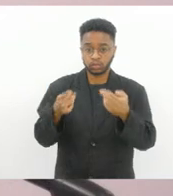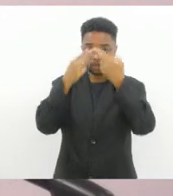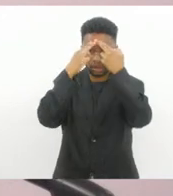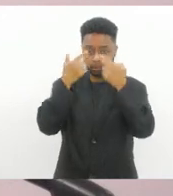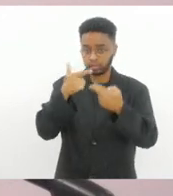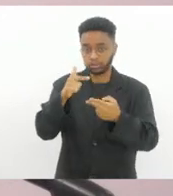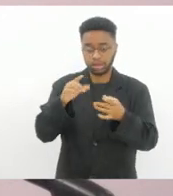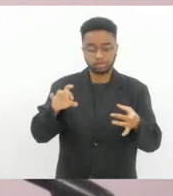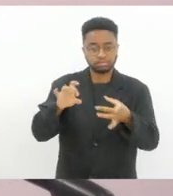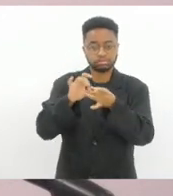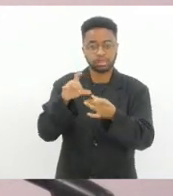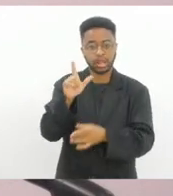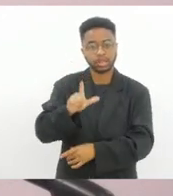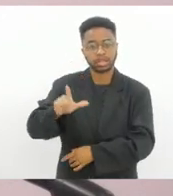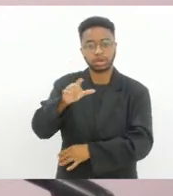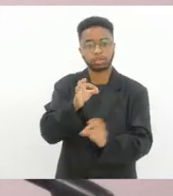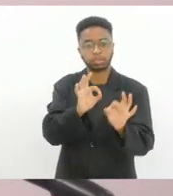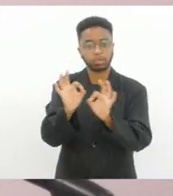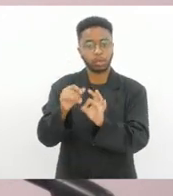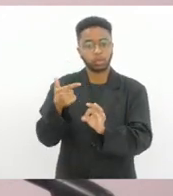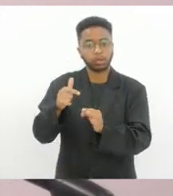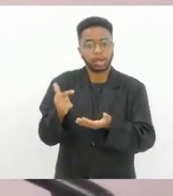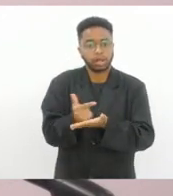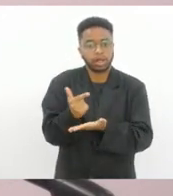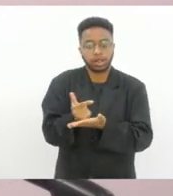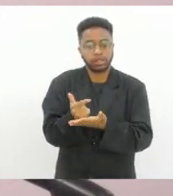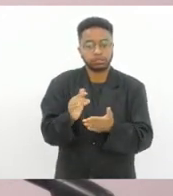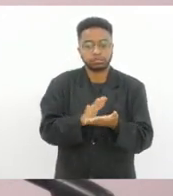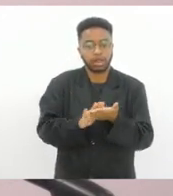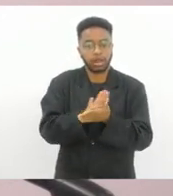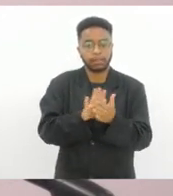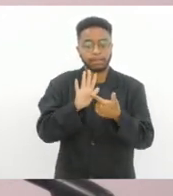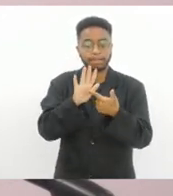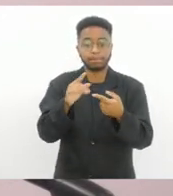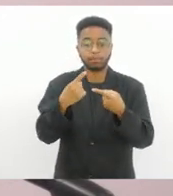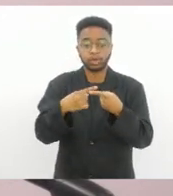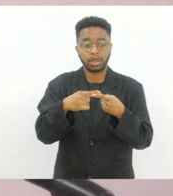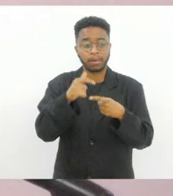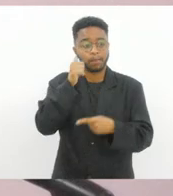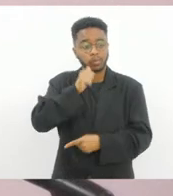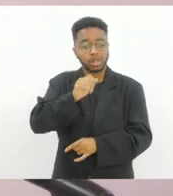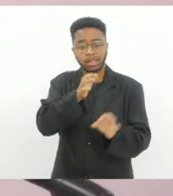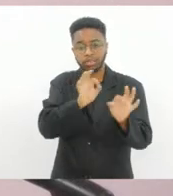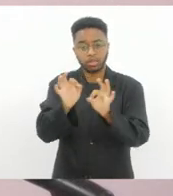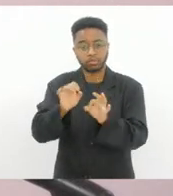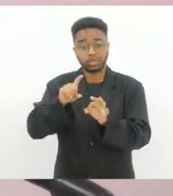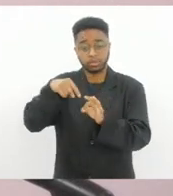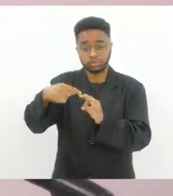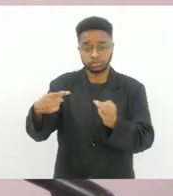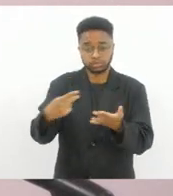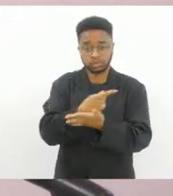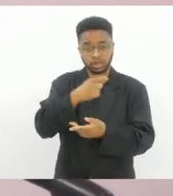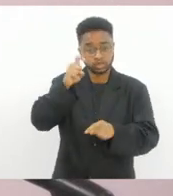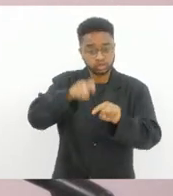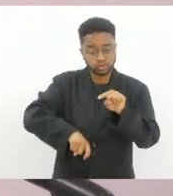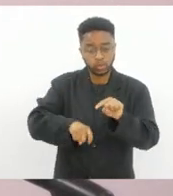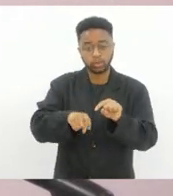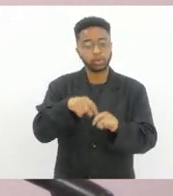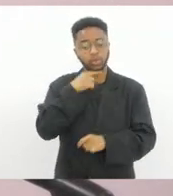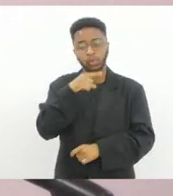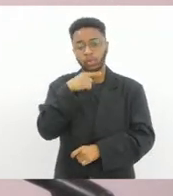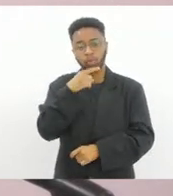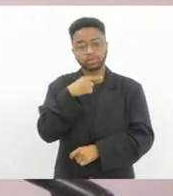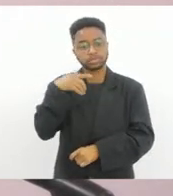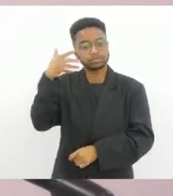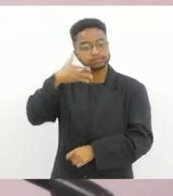de uma literatura. Nenhuma mulher, após passar por um estupro, havia conseguido usar a linguagem para fazer